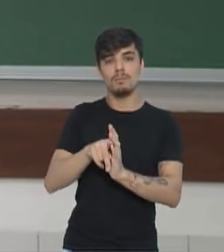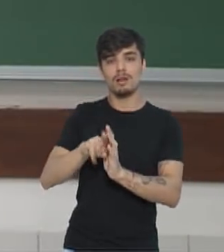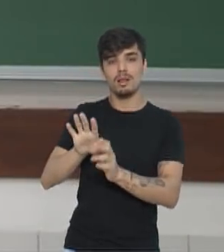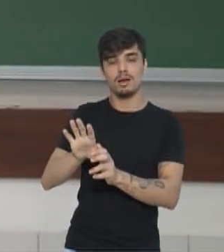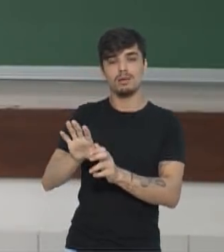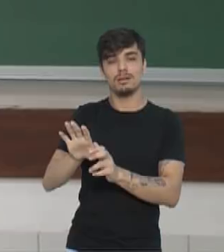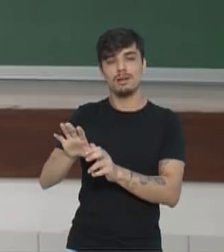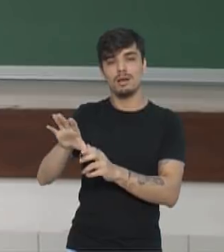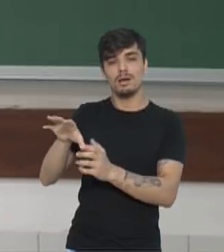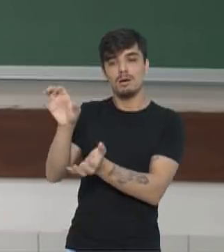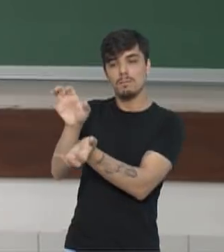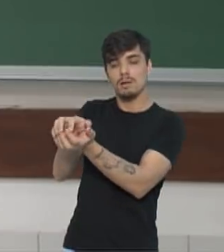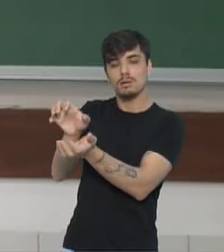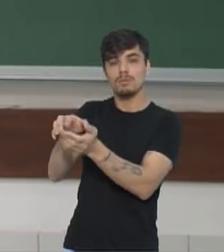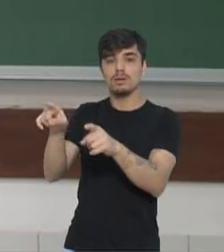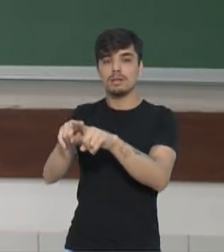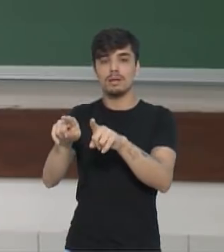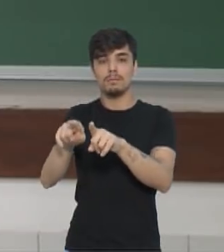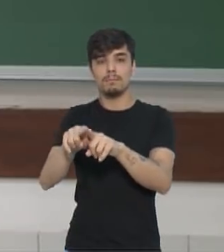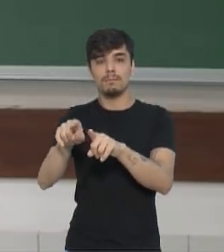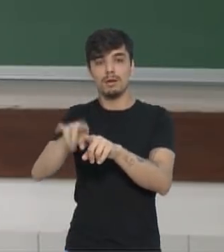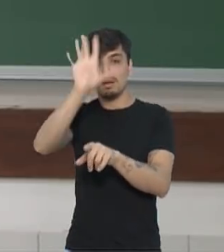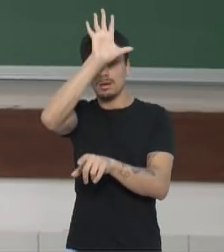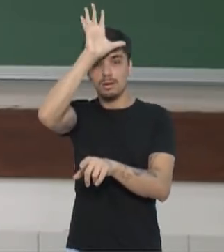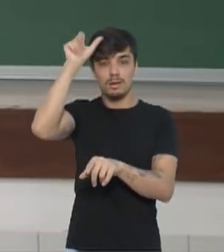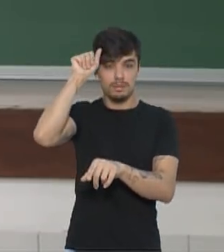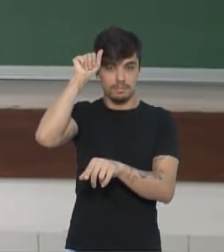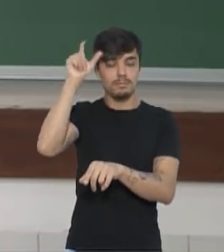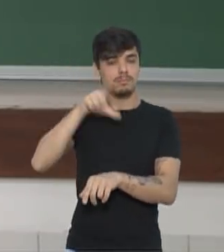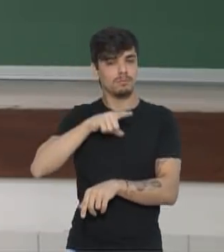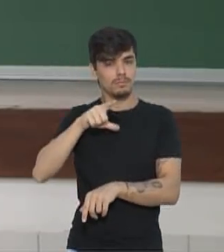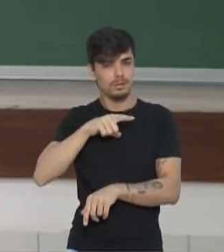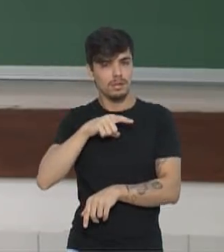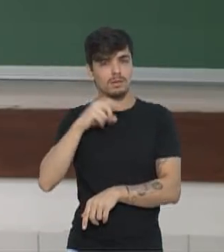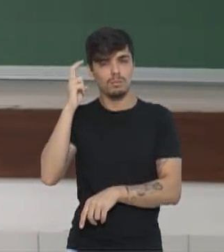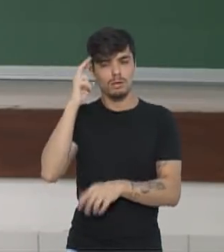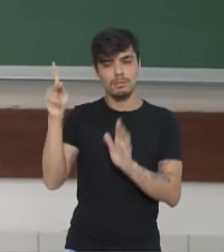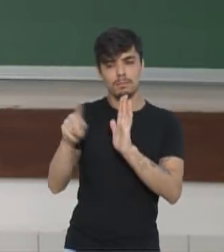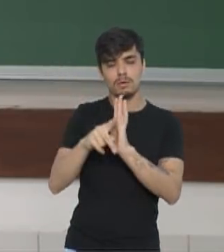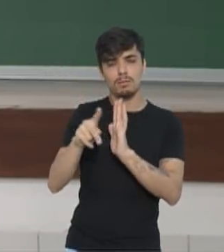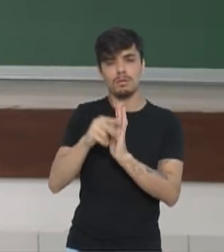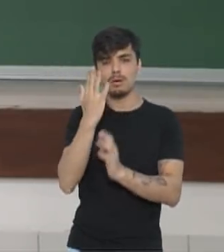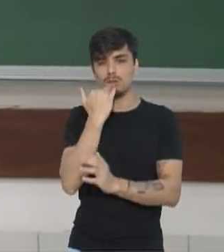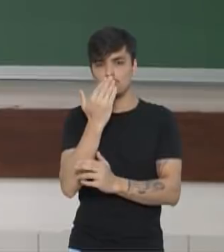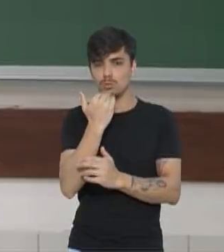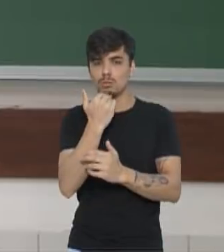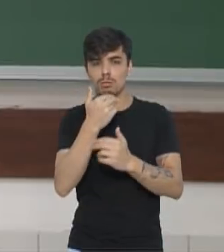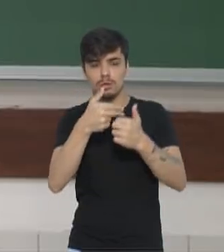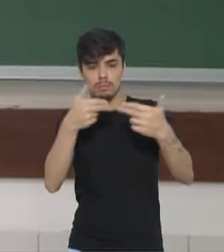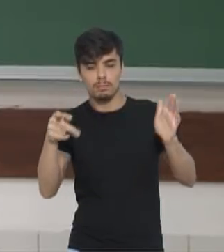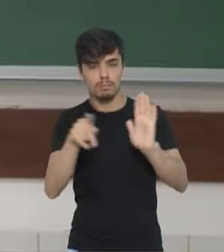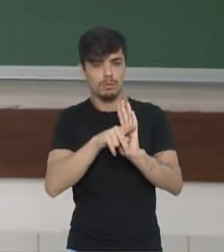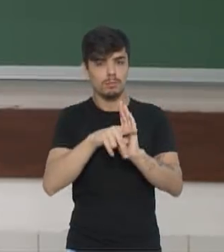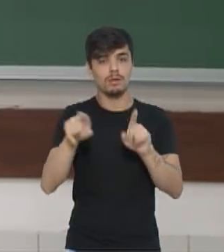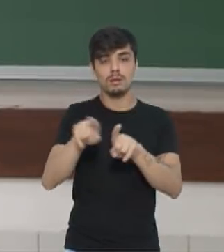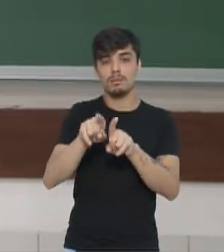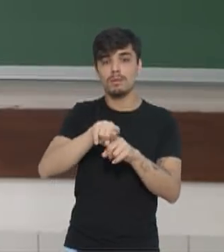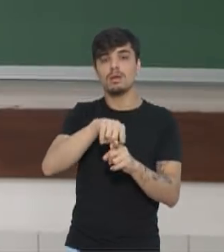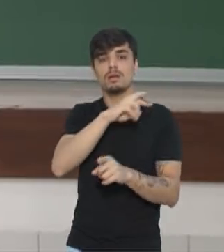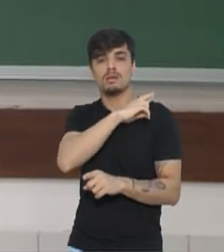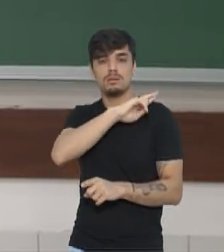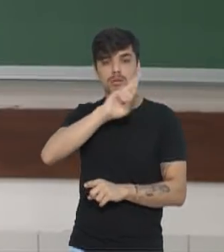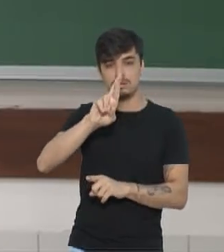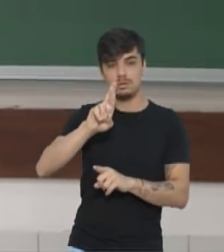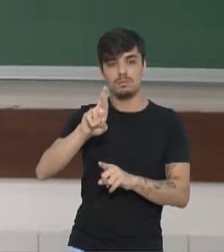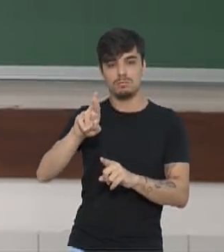cultura do Acre, no qual eles têm festividades próprias, alimentação própria e até expressões religiosas